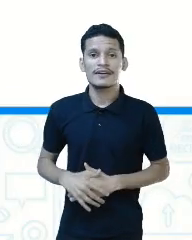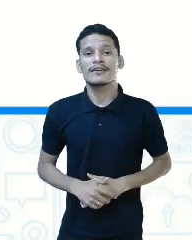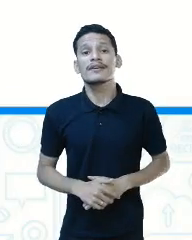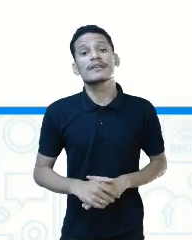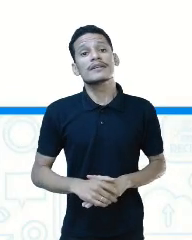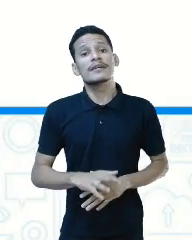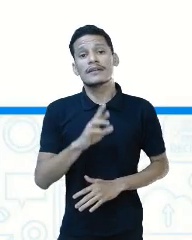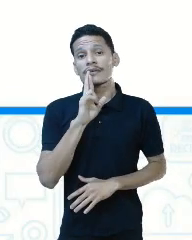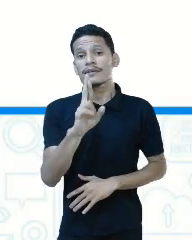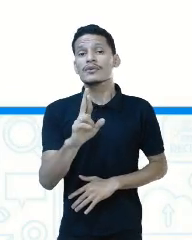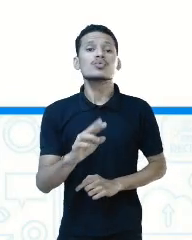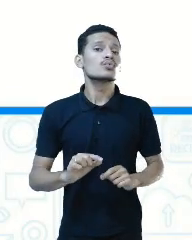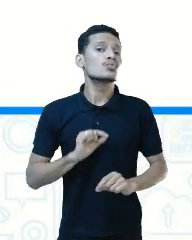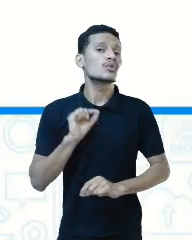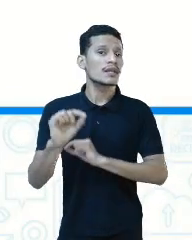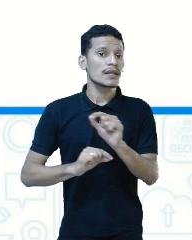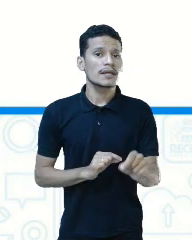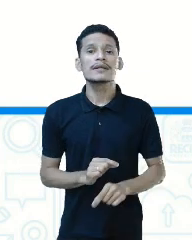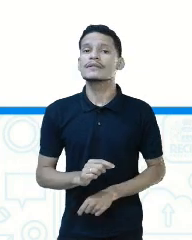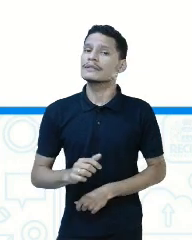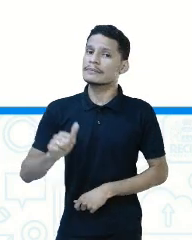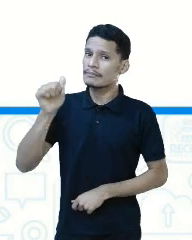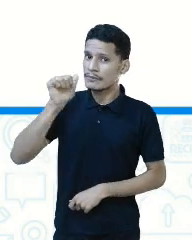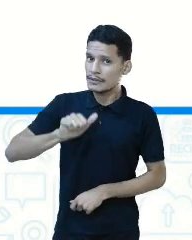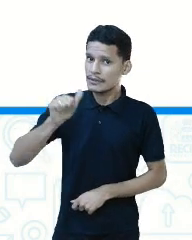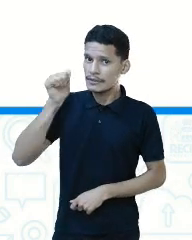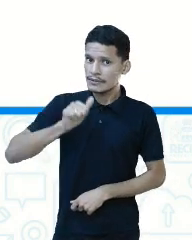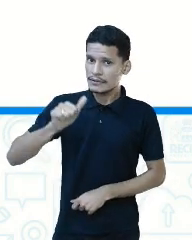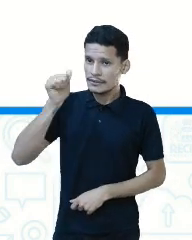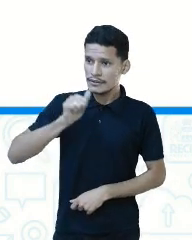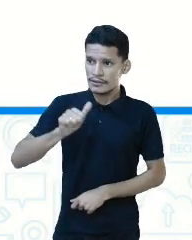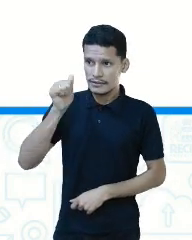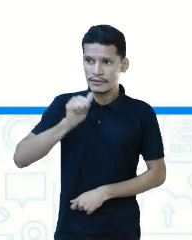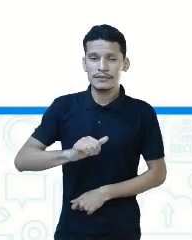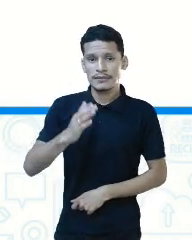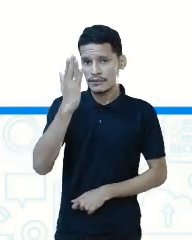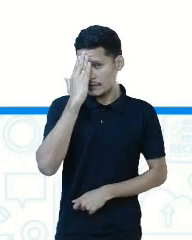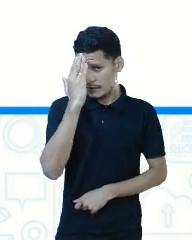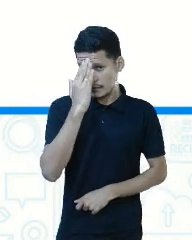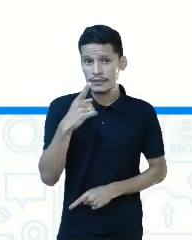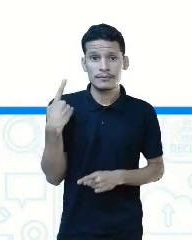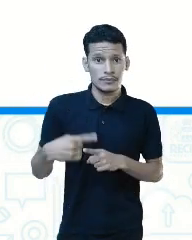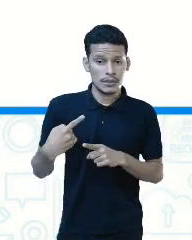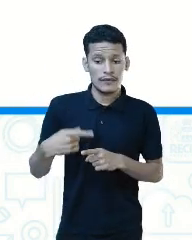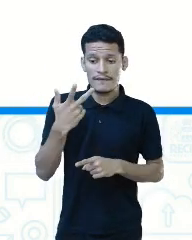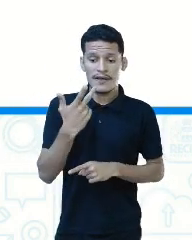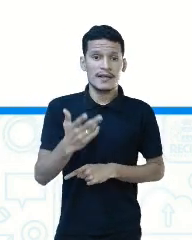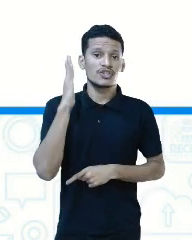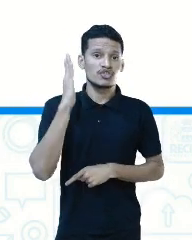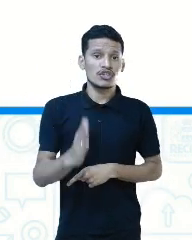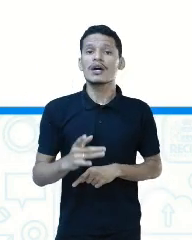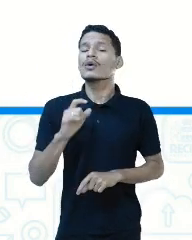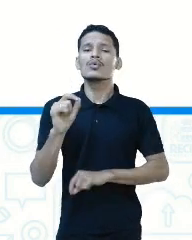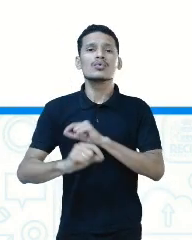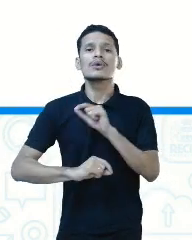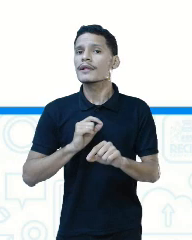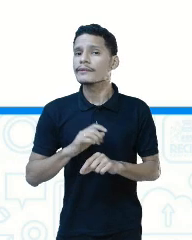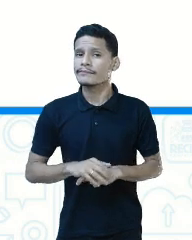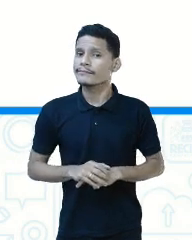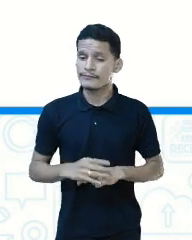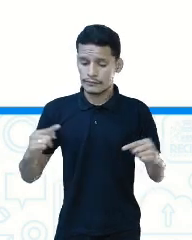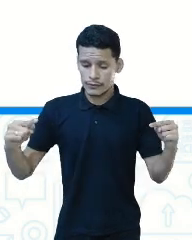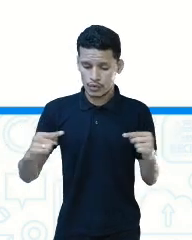A resposta é a menina, certo? Porque, como eu falei antes, olha só, aí